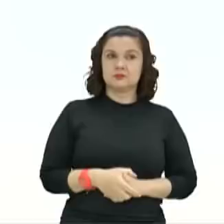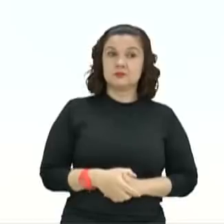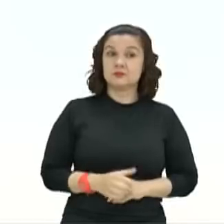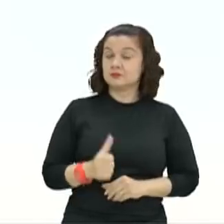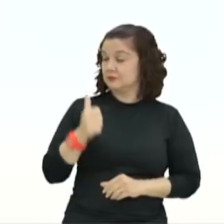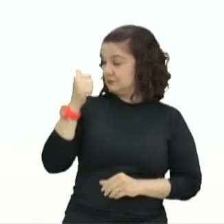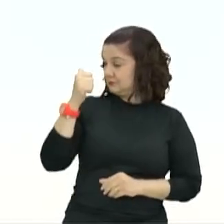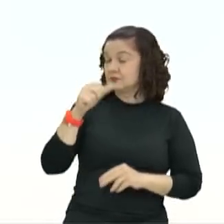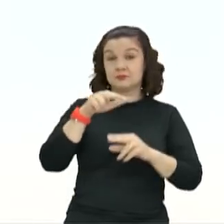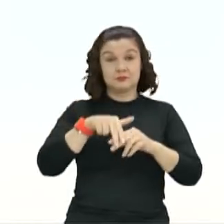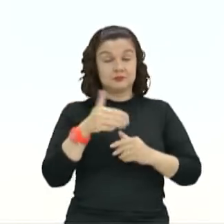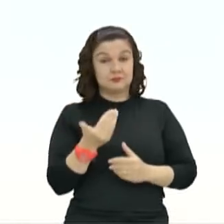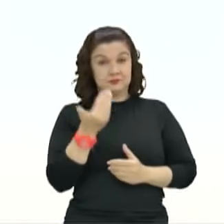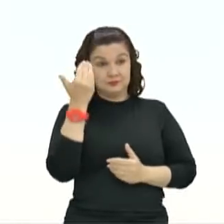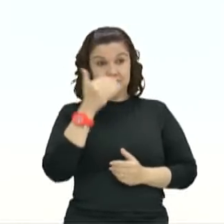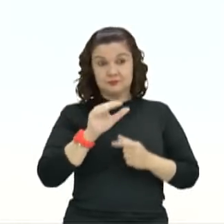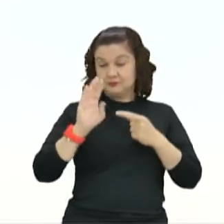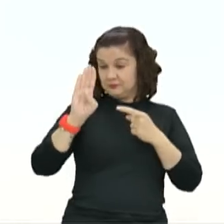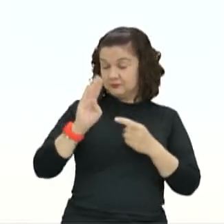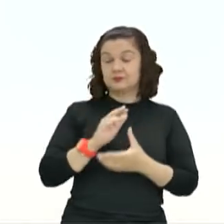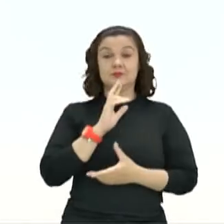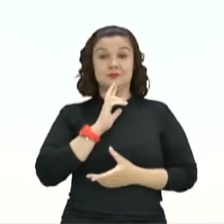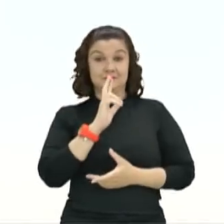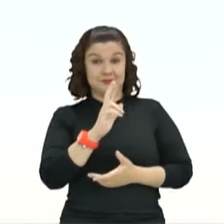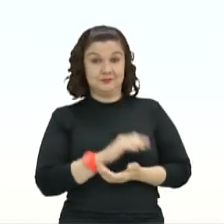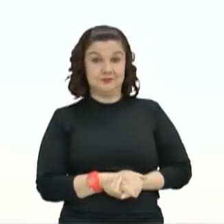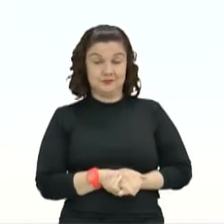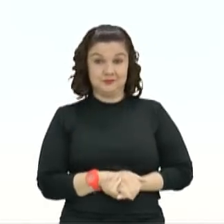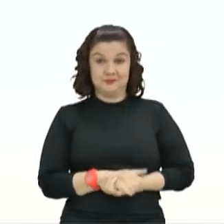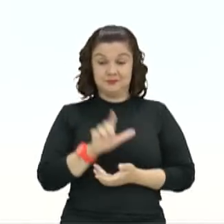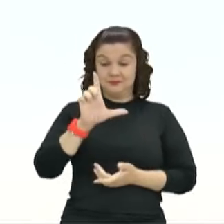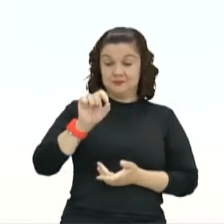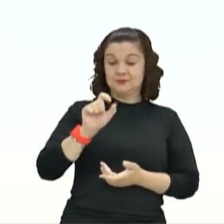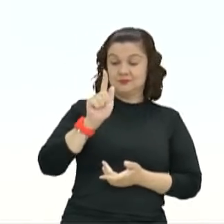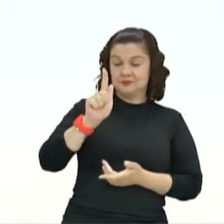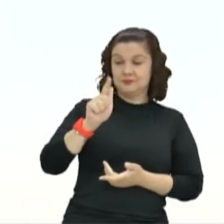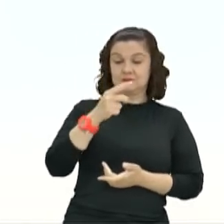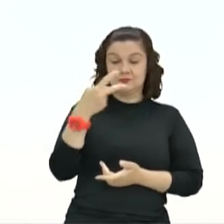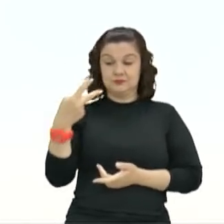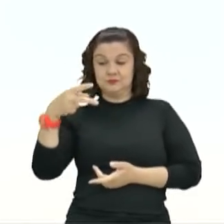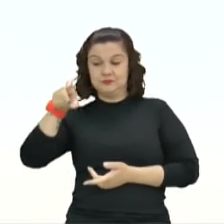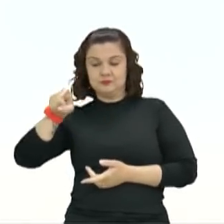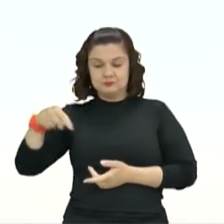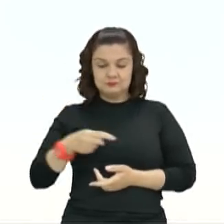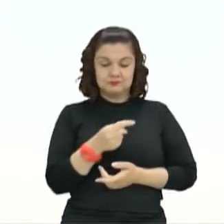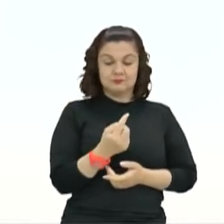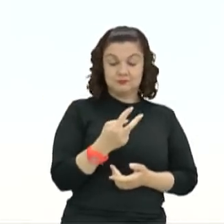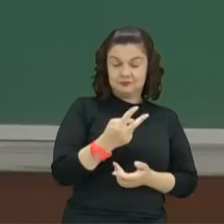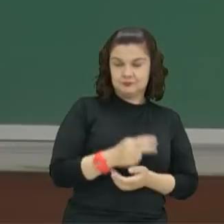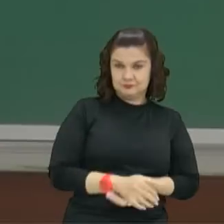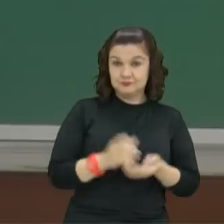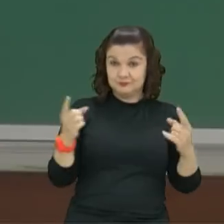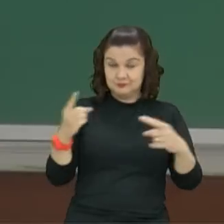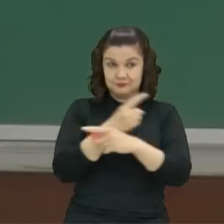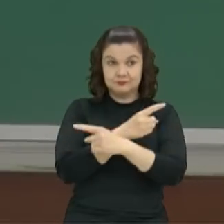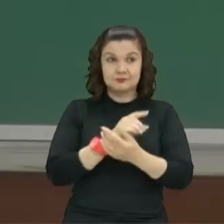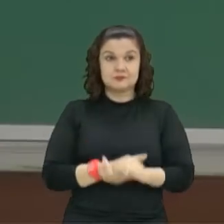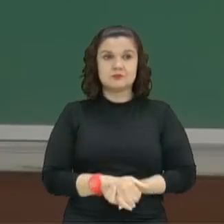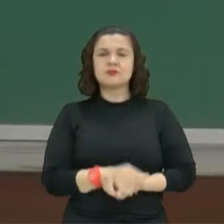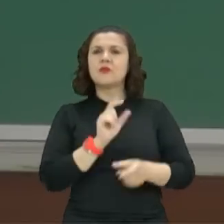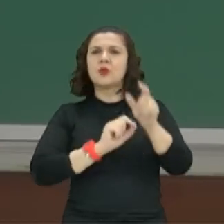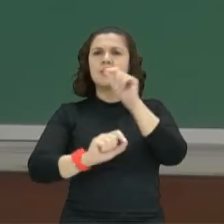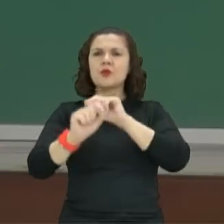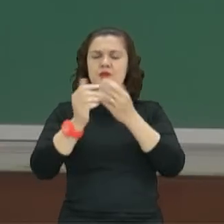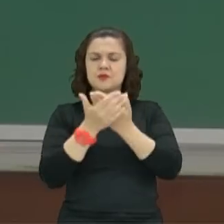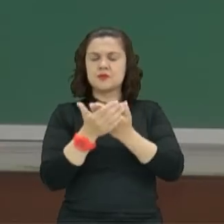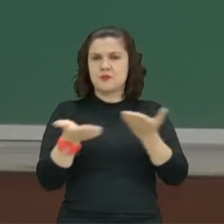Olha só, portanto, então, letra B como resposta, né? Log de 2x na base 2, que é a função inversa. Bom, o que